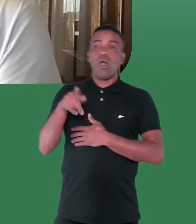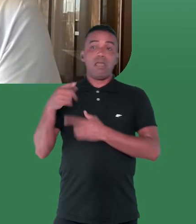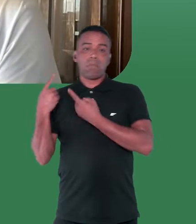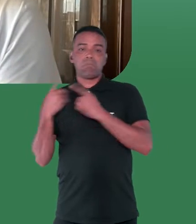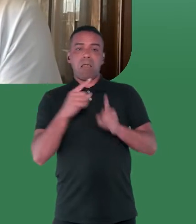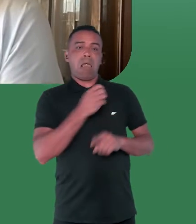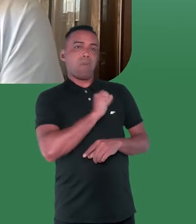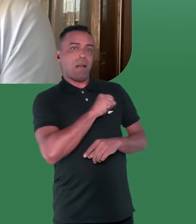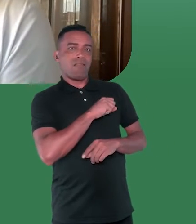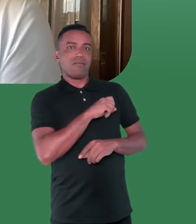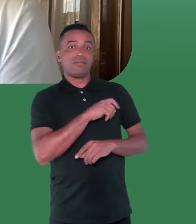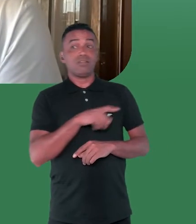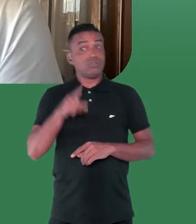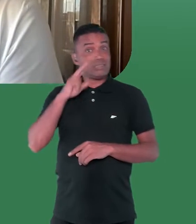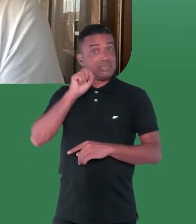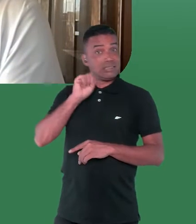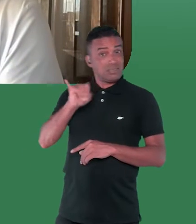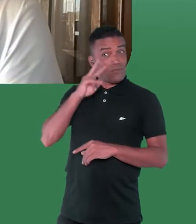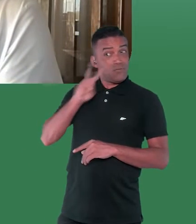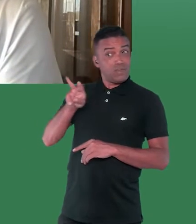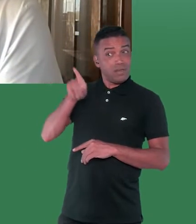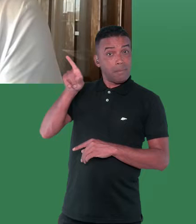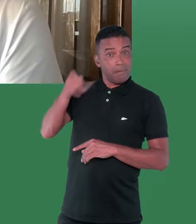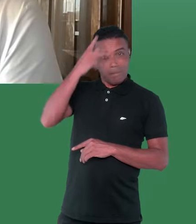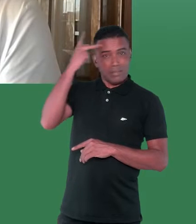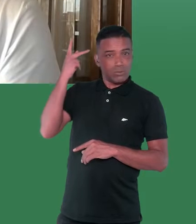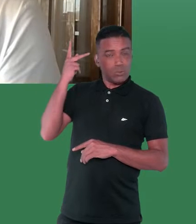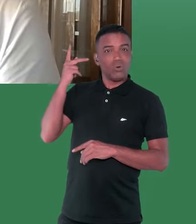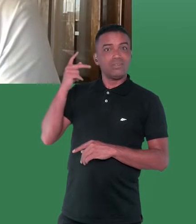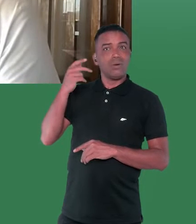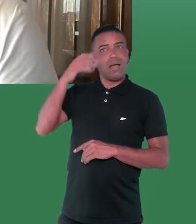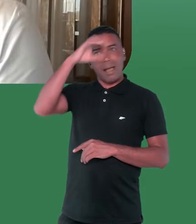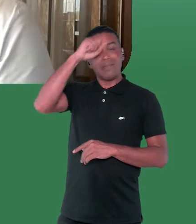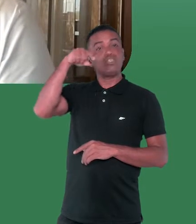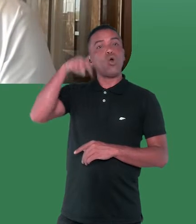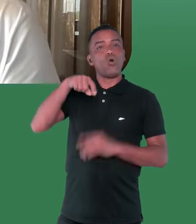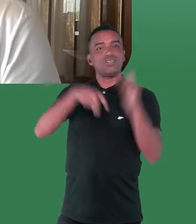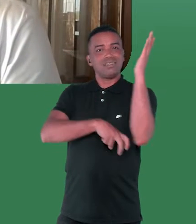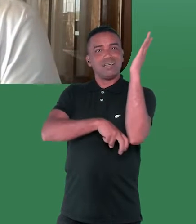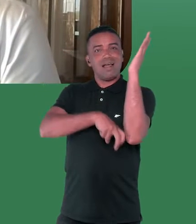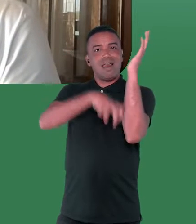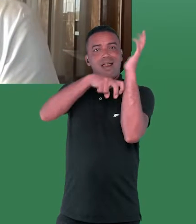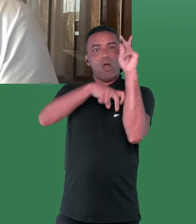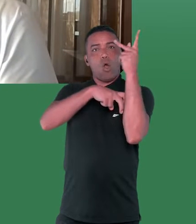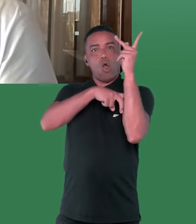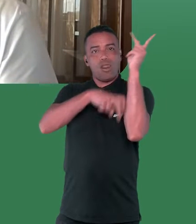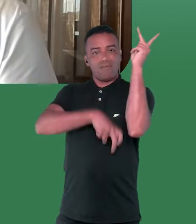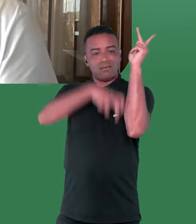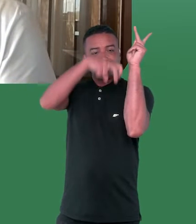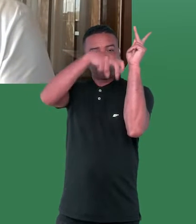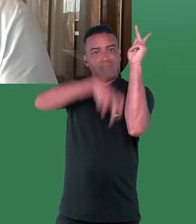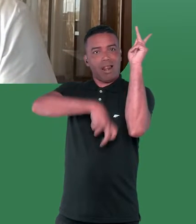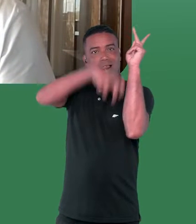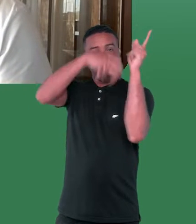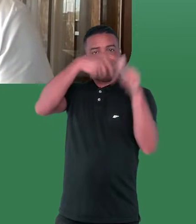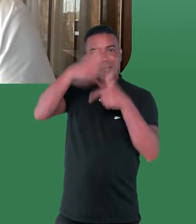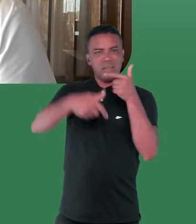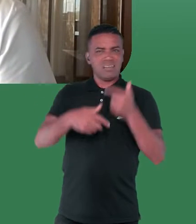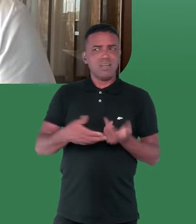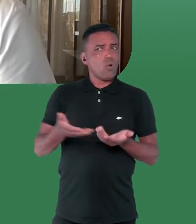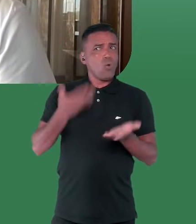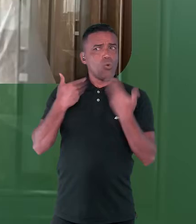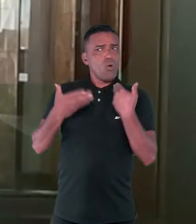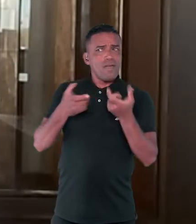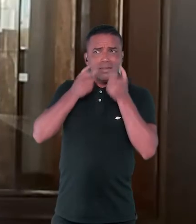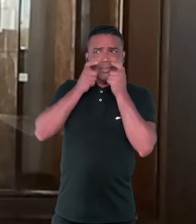presta e tal, tal, tal, sem ouvir o Beltrano. Isso eu aprendi com o elevador. Porque se eu nunca flagrava a razão real daquela prosa